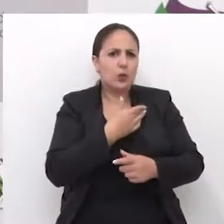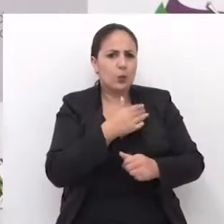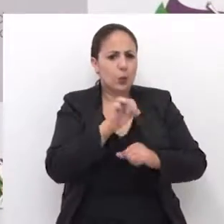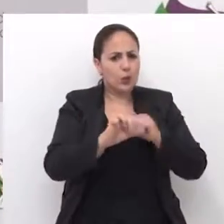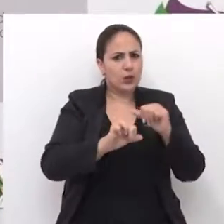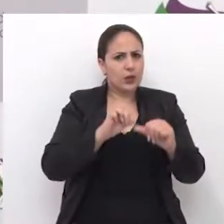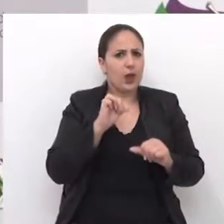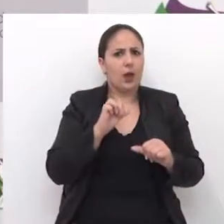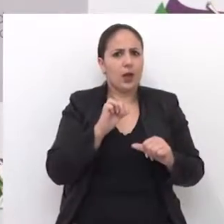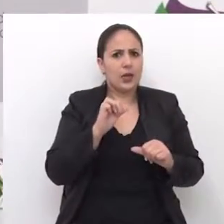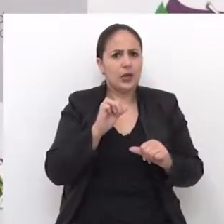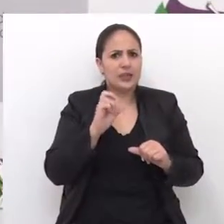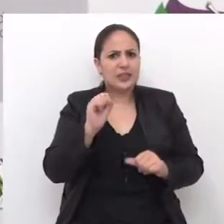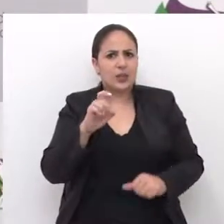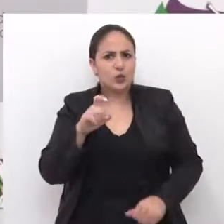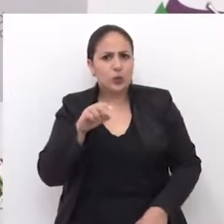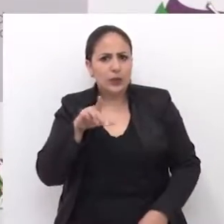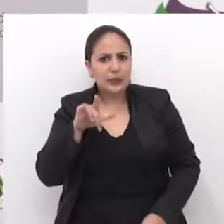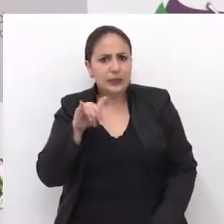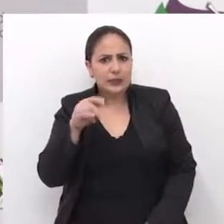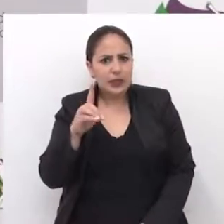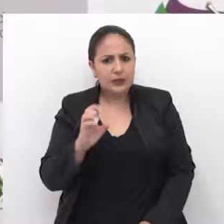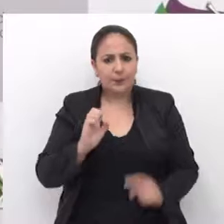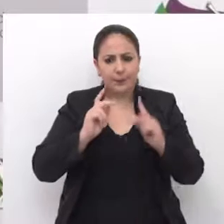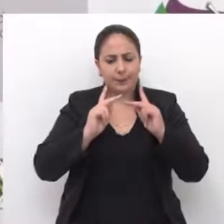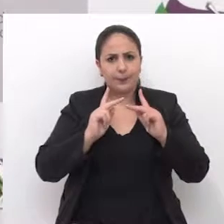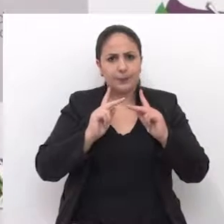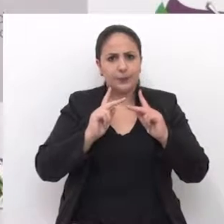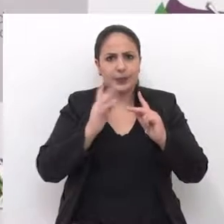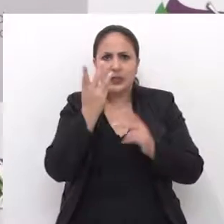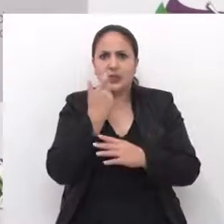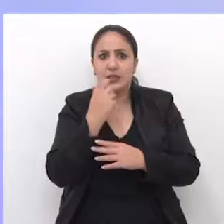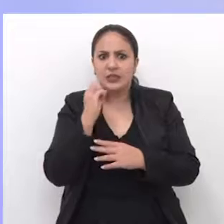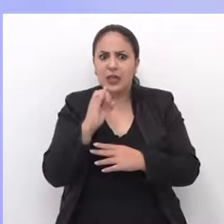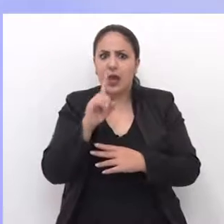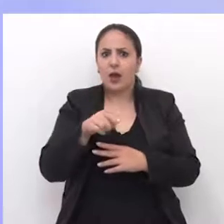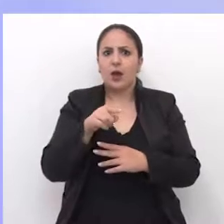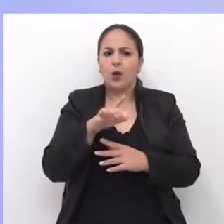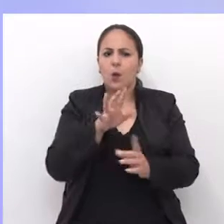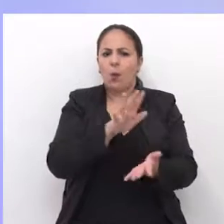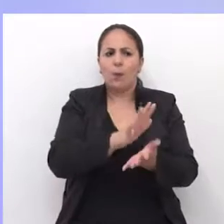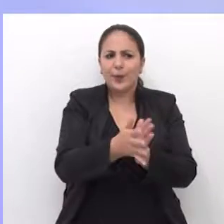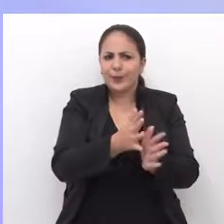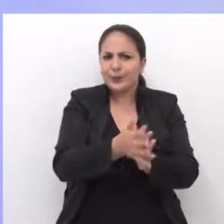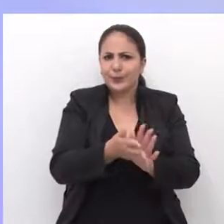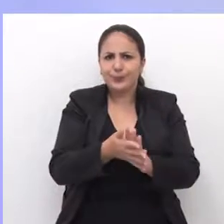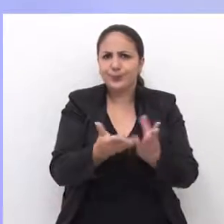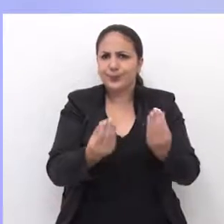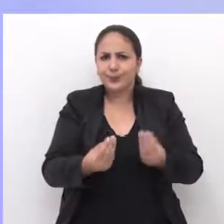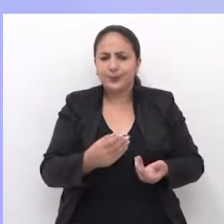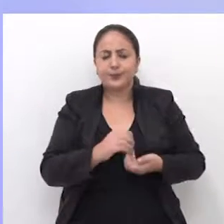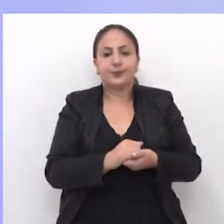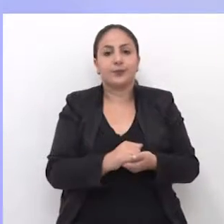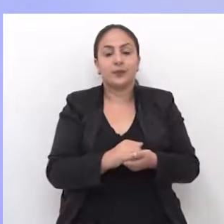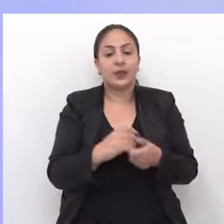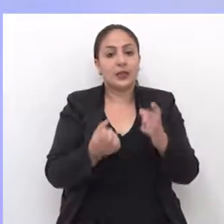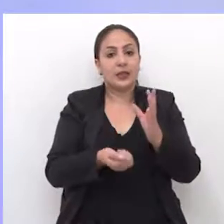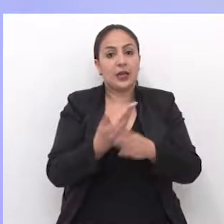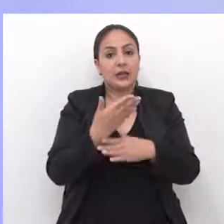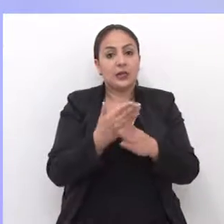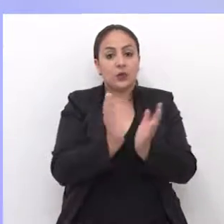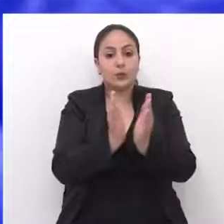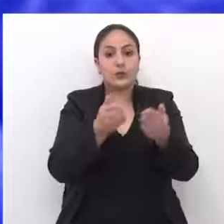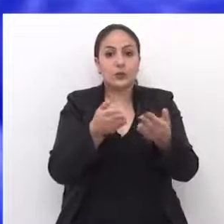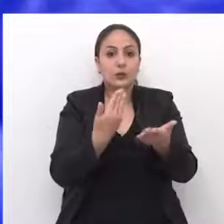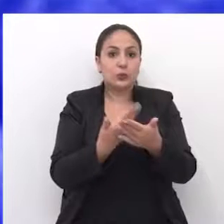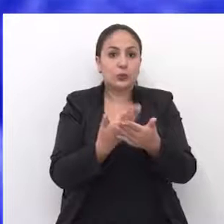uma criança numa sociedade que é francamente machista e heterossexual? Criada a comissão para estudo da Lei Orgânica